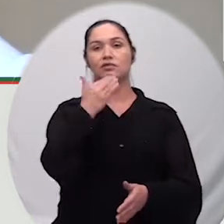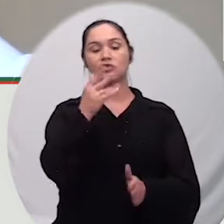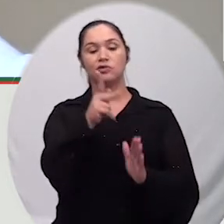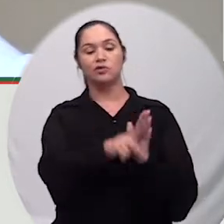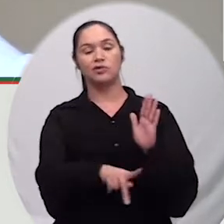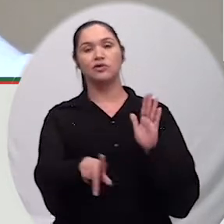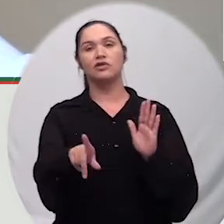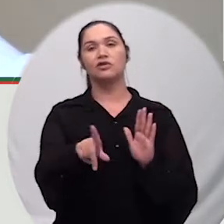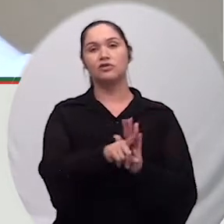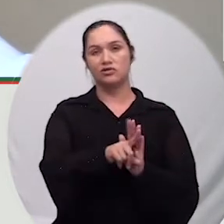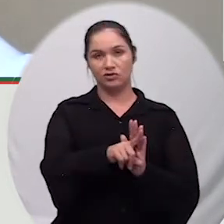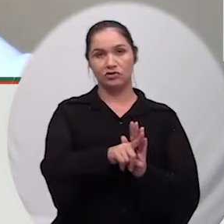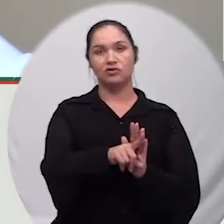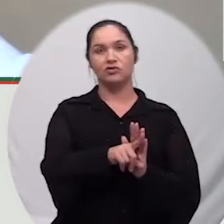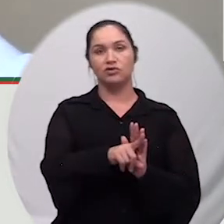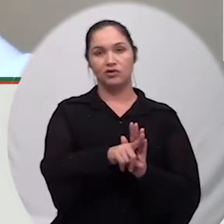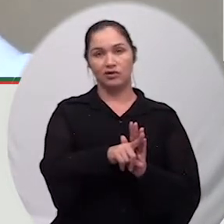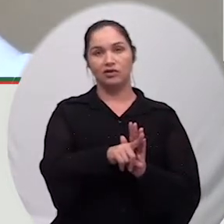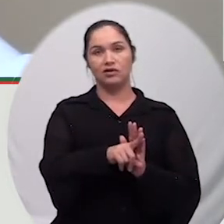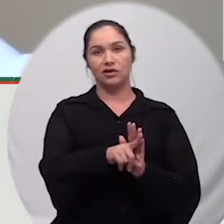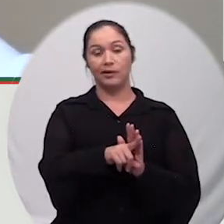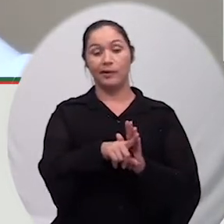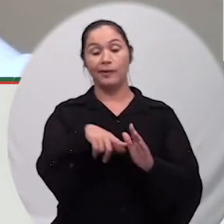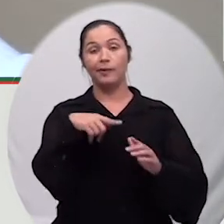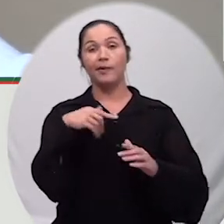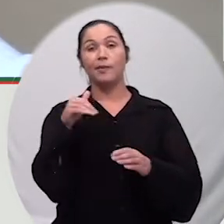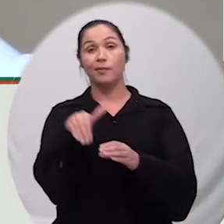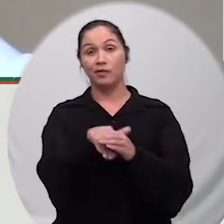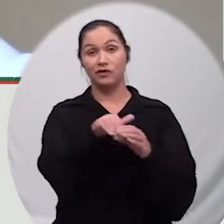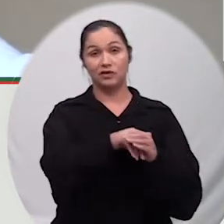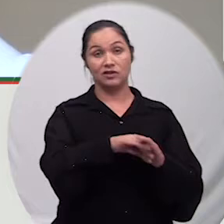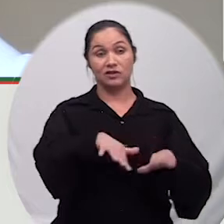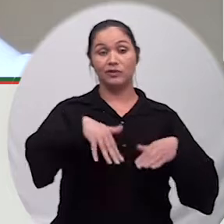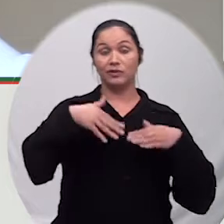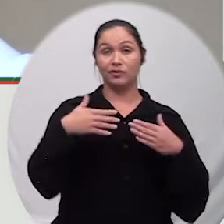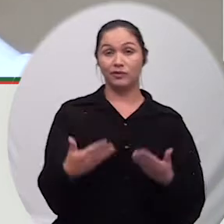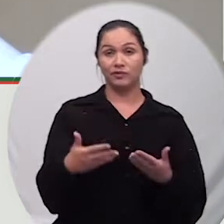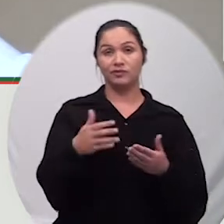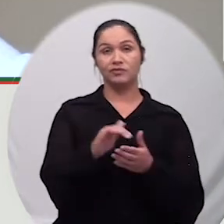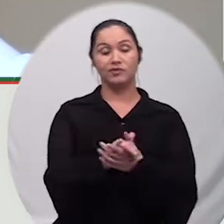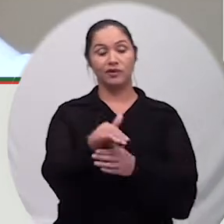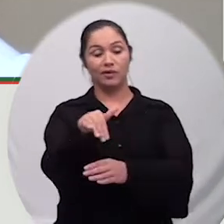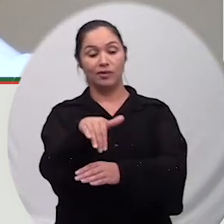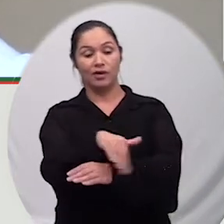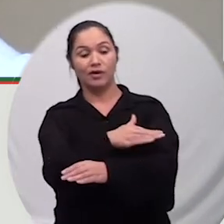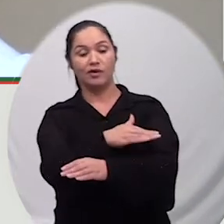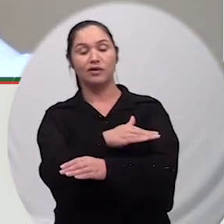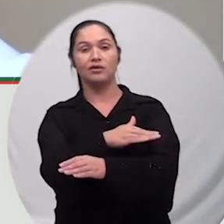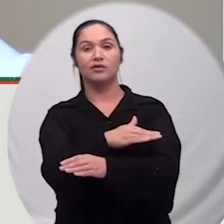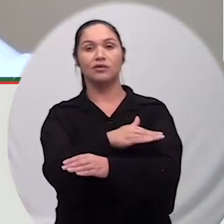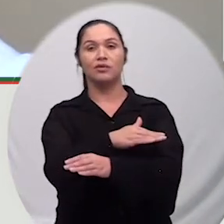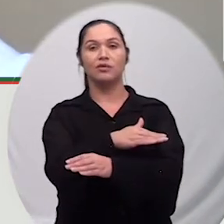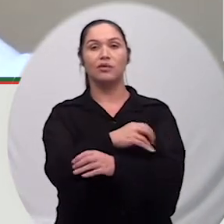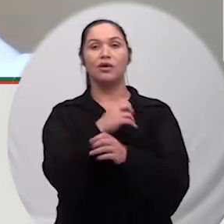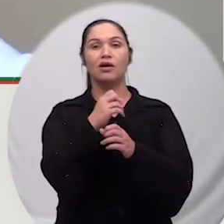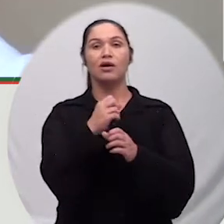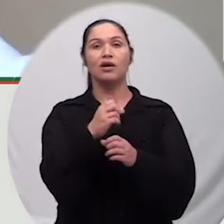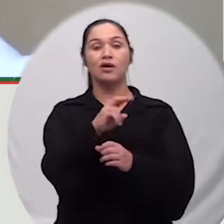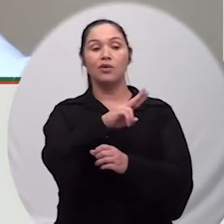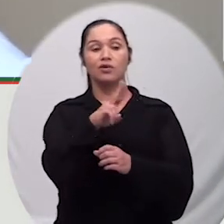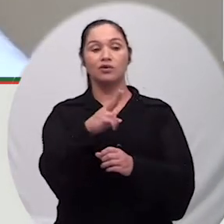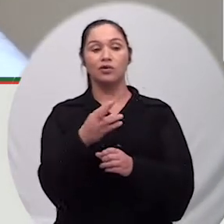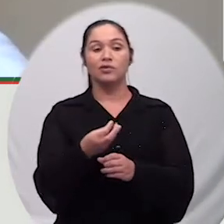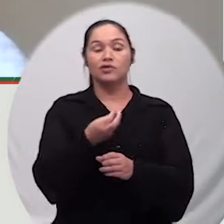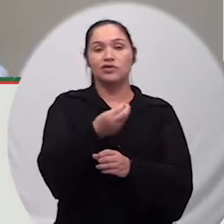que fique registrado nos autos dessa casa, aquela rua, e homenageando assim a dona Eudócia, uma